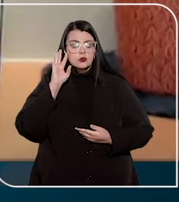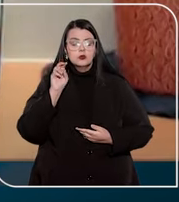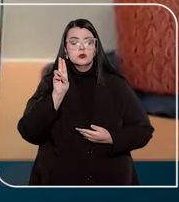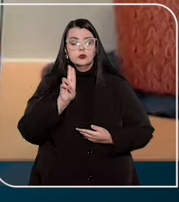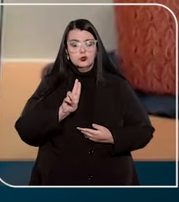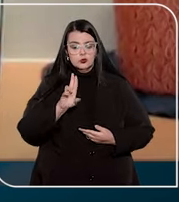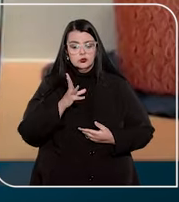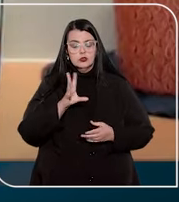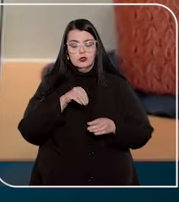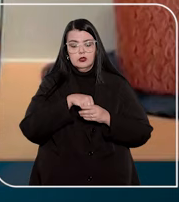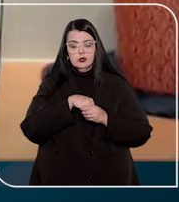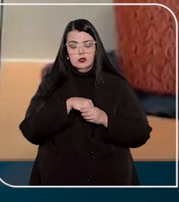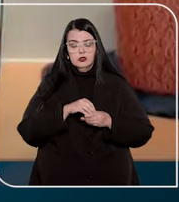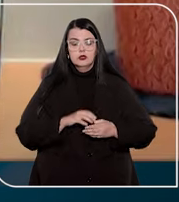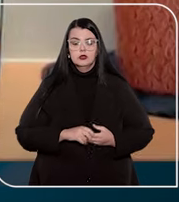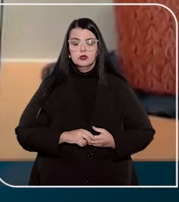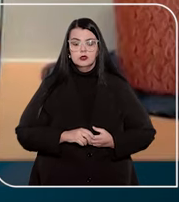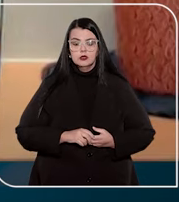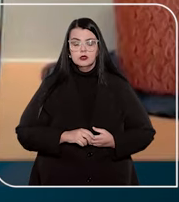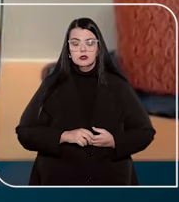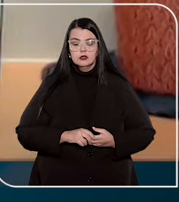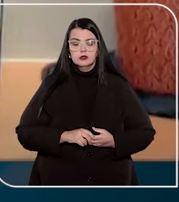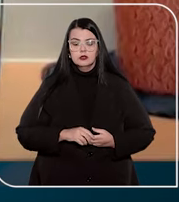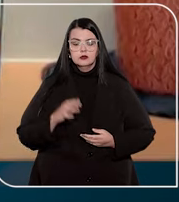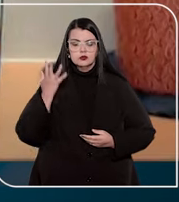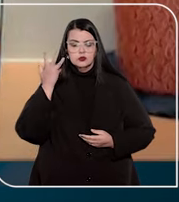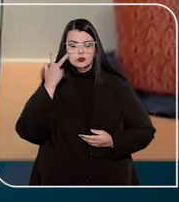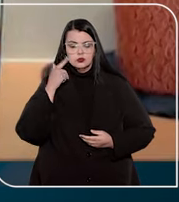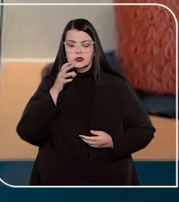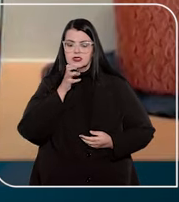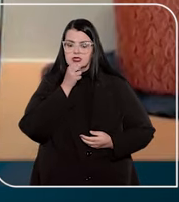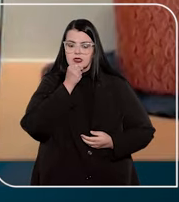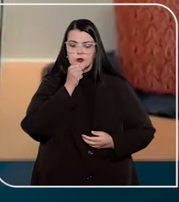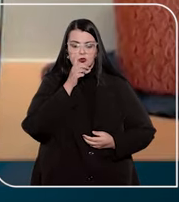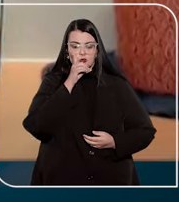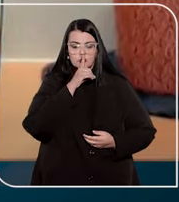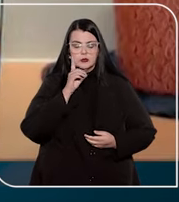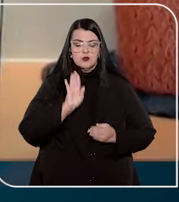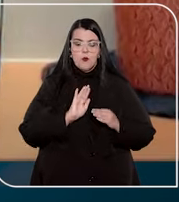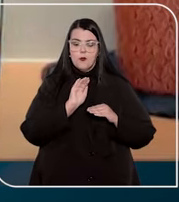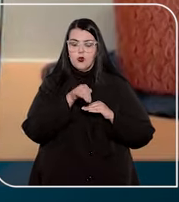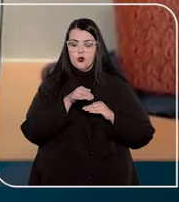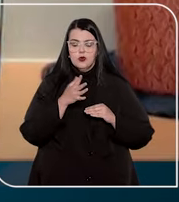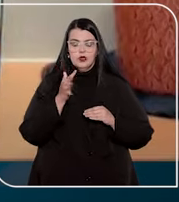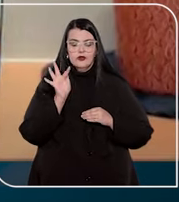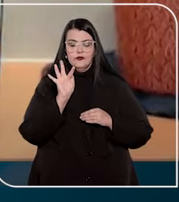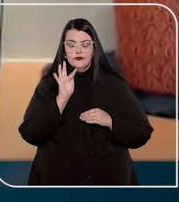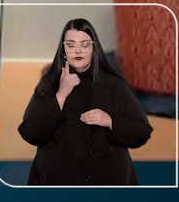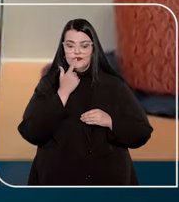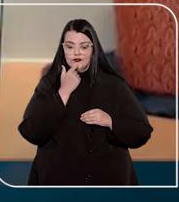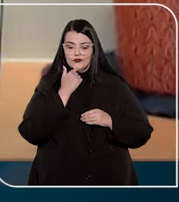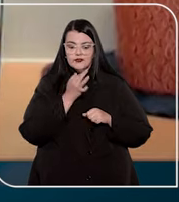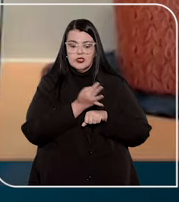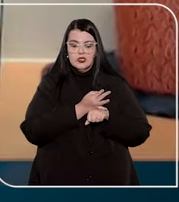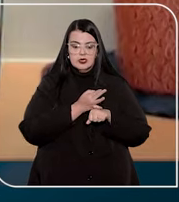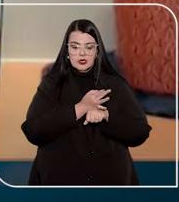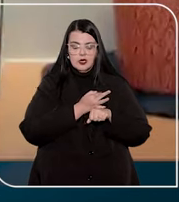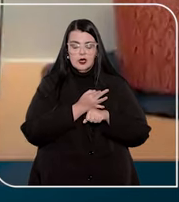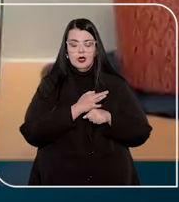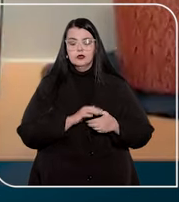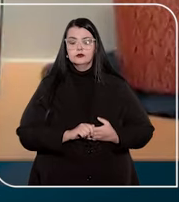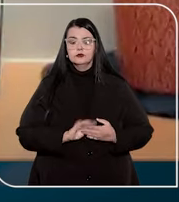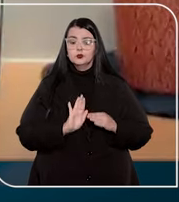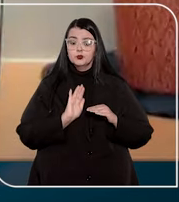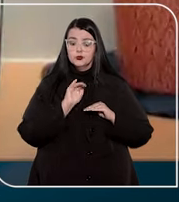Civil. Então, vou contar apenas os dias úteis. Vou pular sábado, domingo, feriados. Esses eu